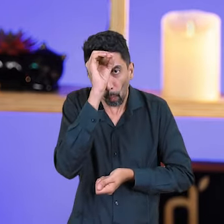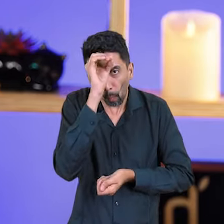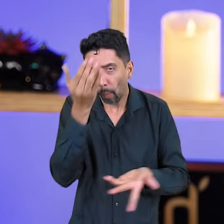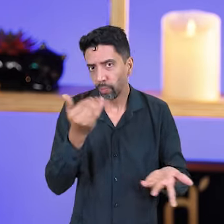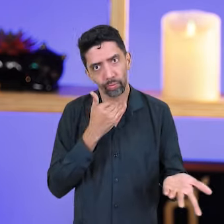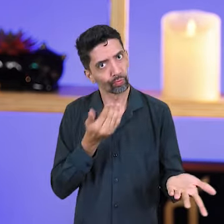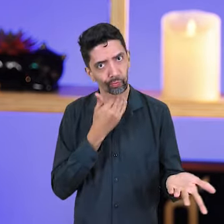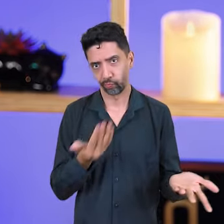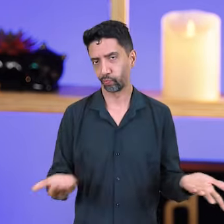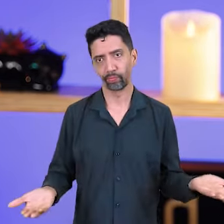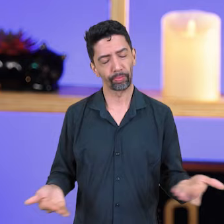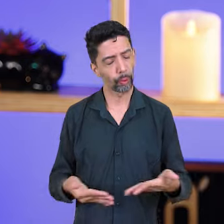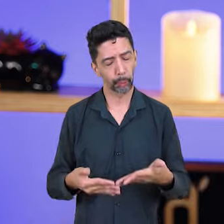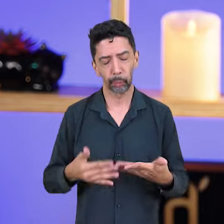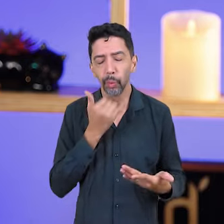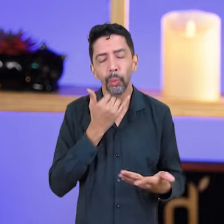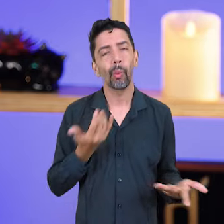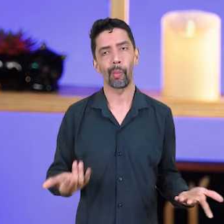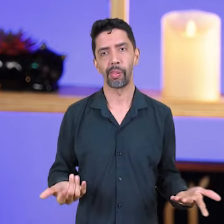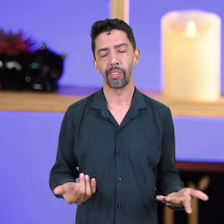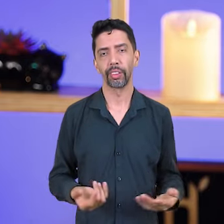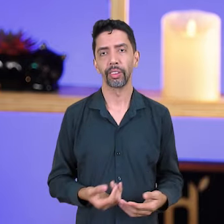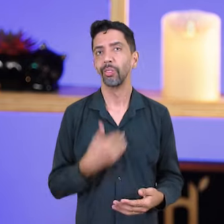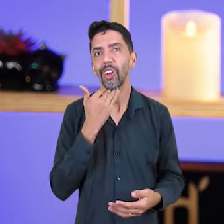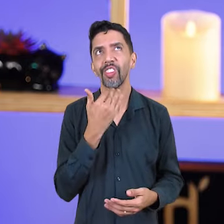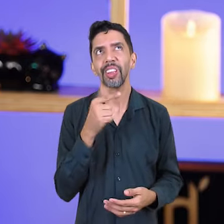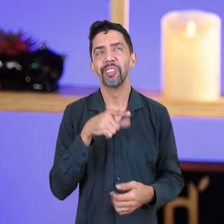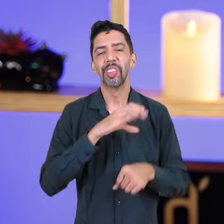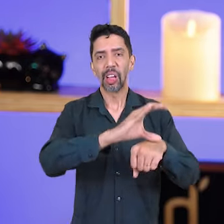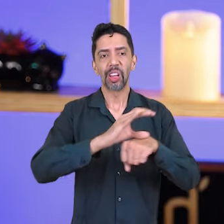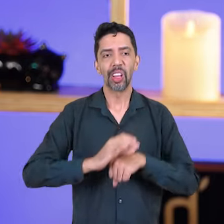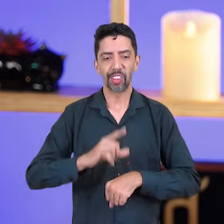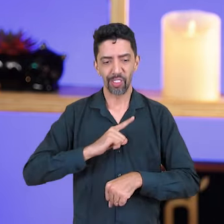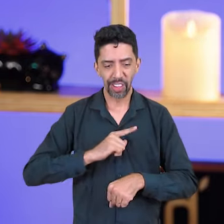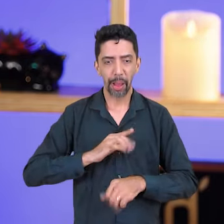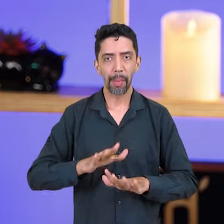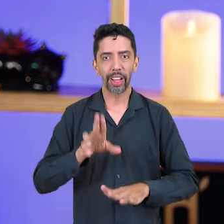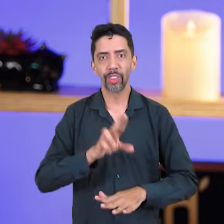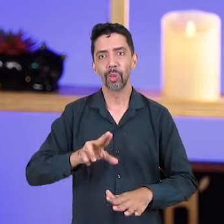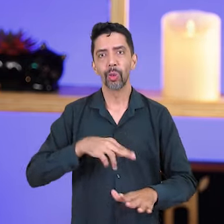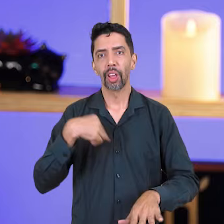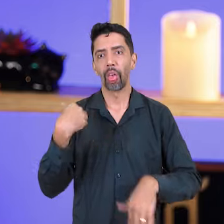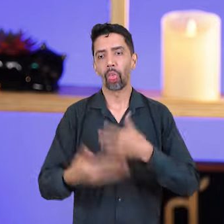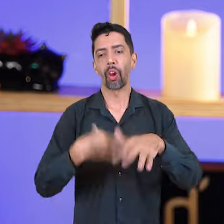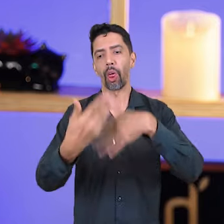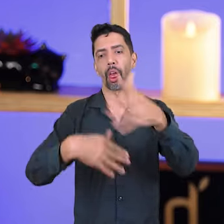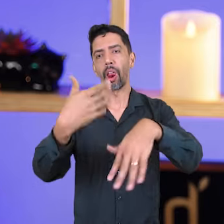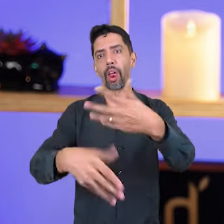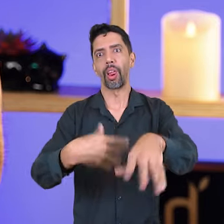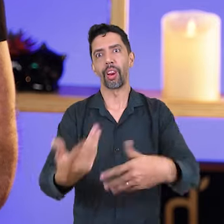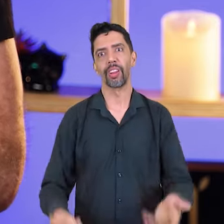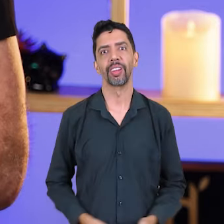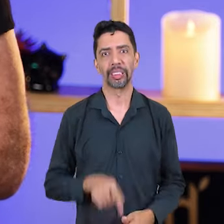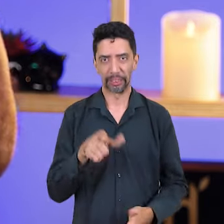não organizada, não controlada, certamente você vai se desequilibrar e vai entrar no hall